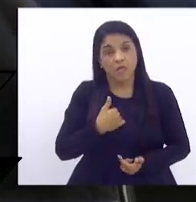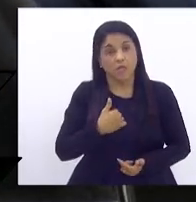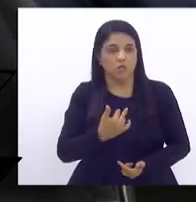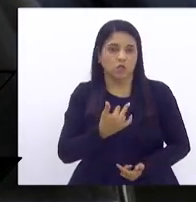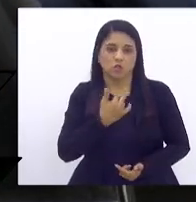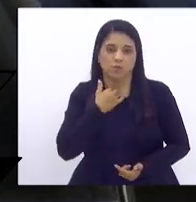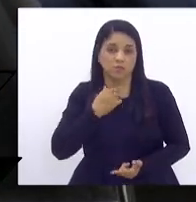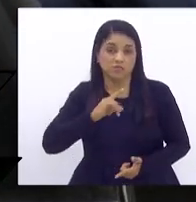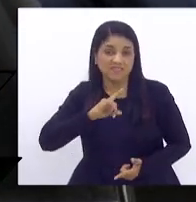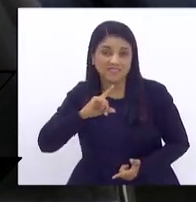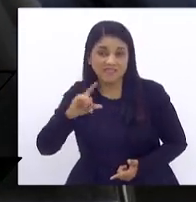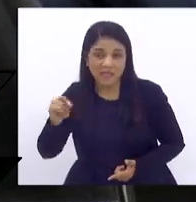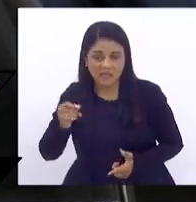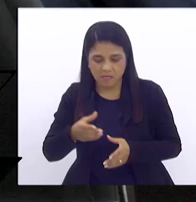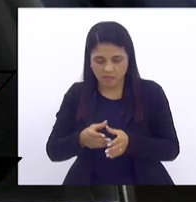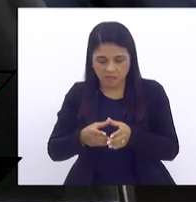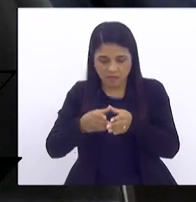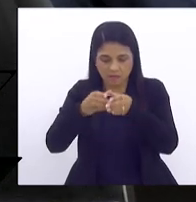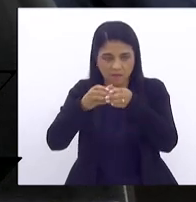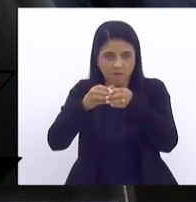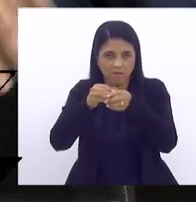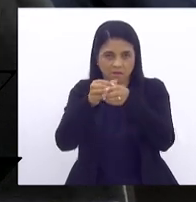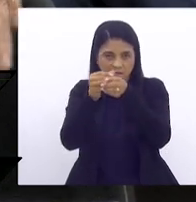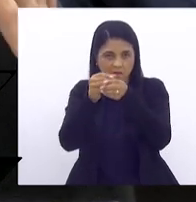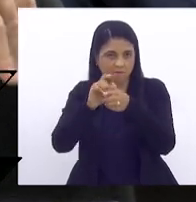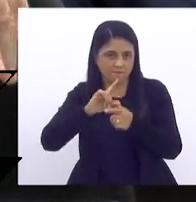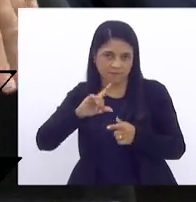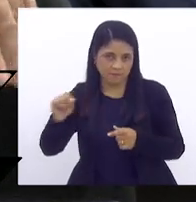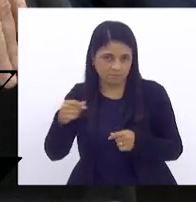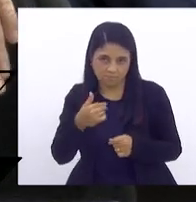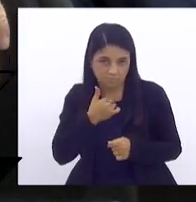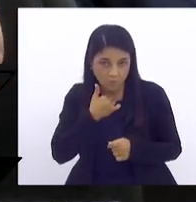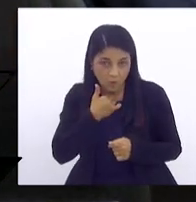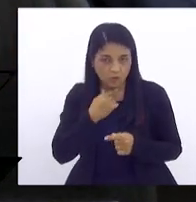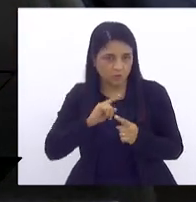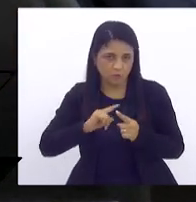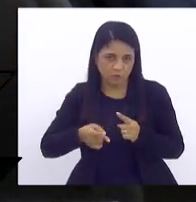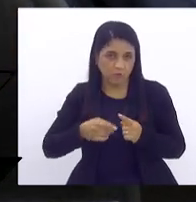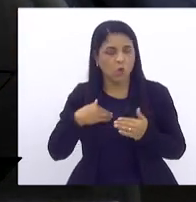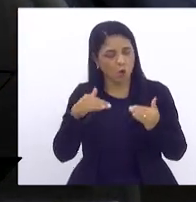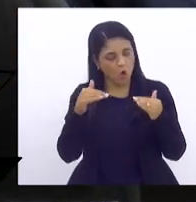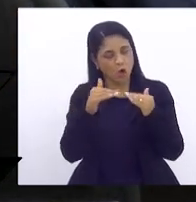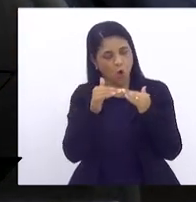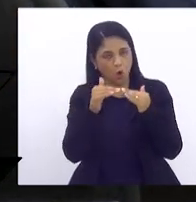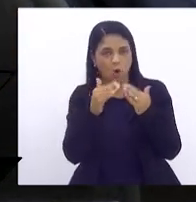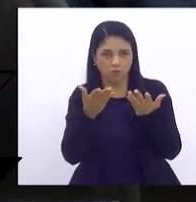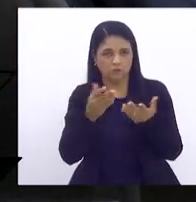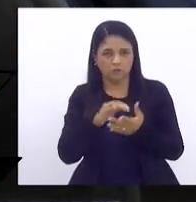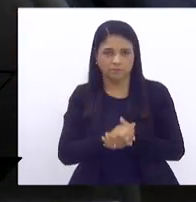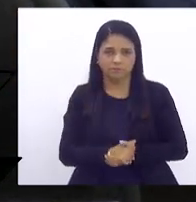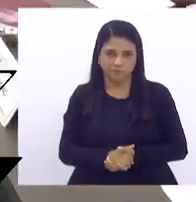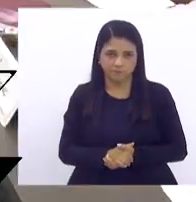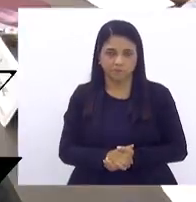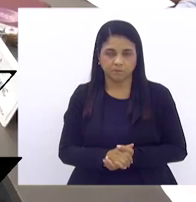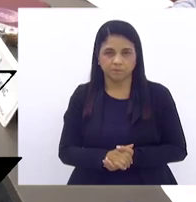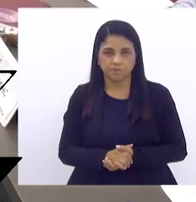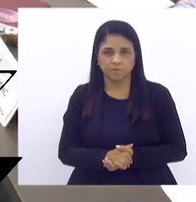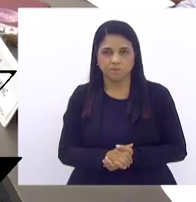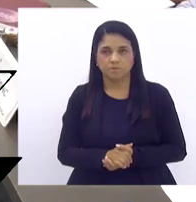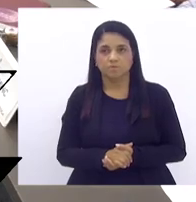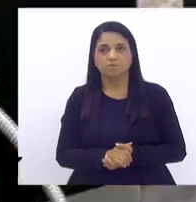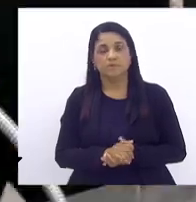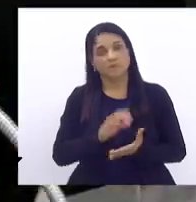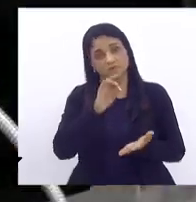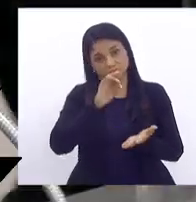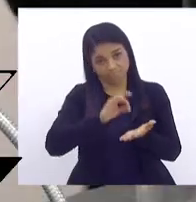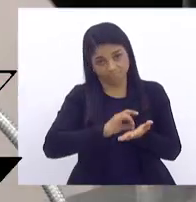na mão, porque isso vira arma. Né? Perfeito. Então, eu concordo plenamente com a discussão de Vossa Excelência. Perfeito. E, na realidade, deputado Luiz Paulo,